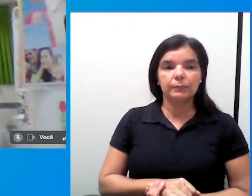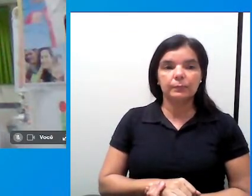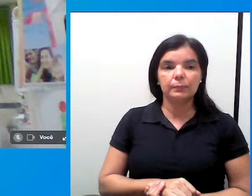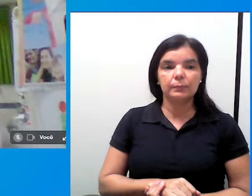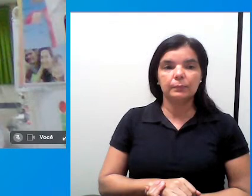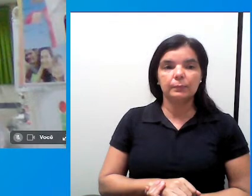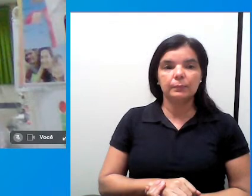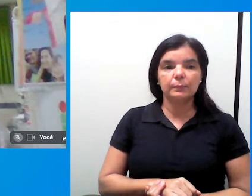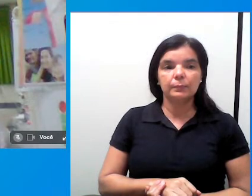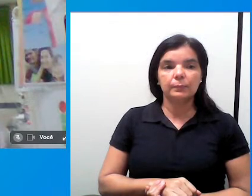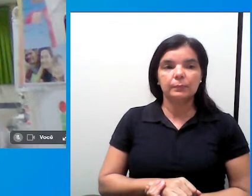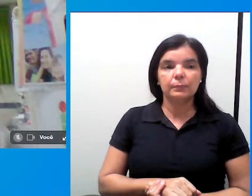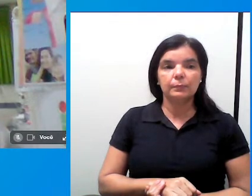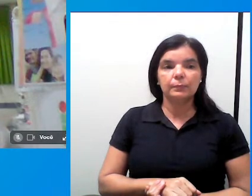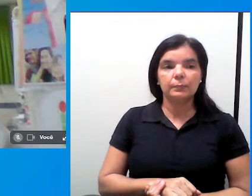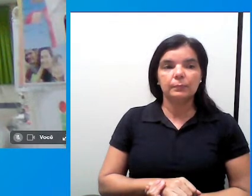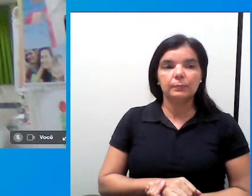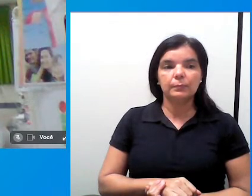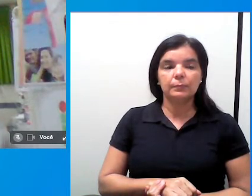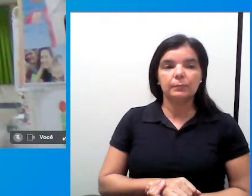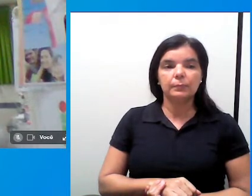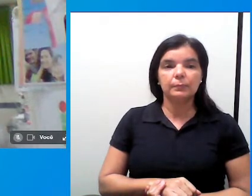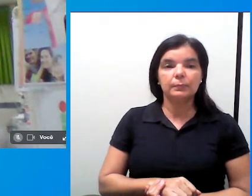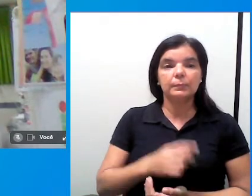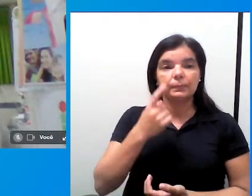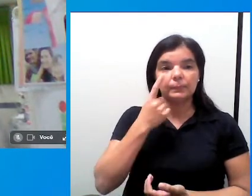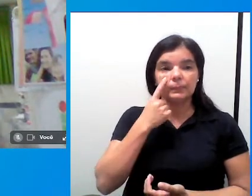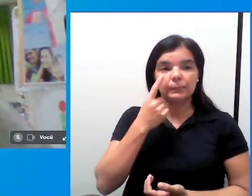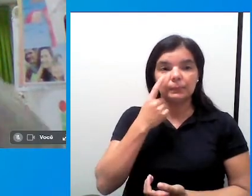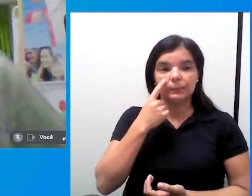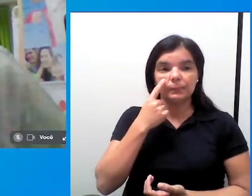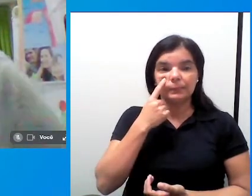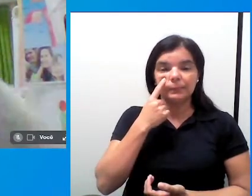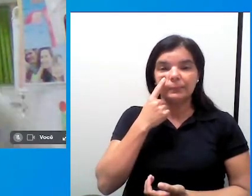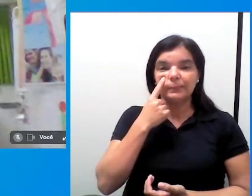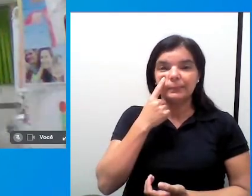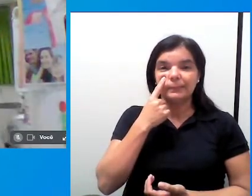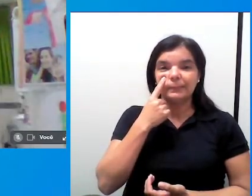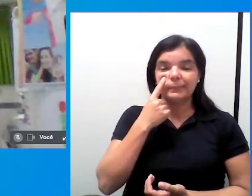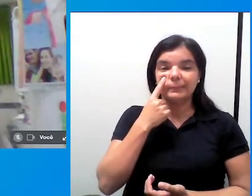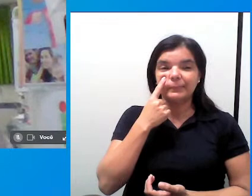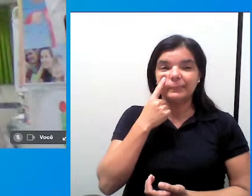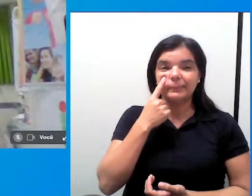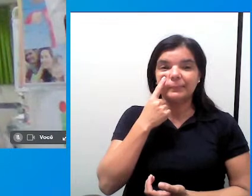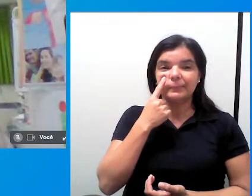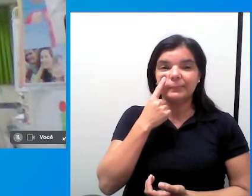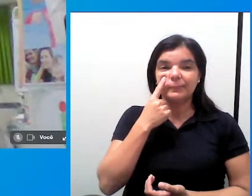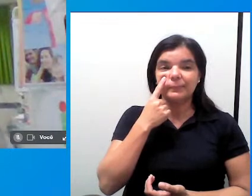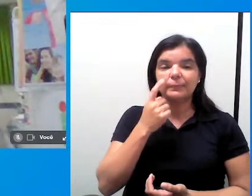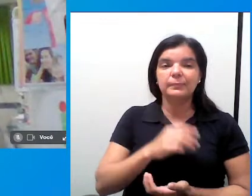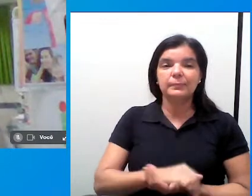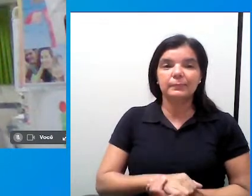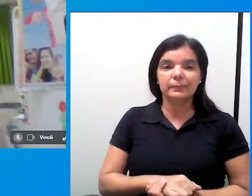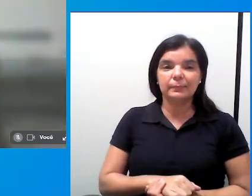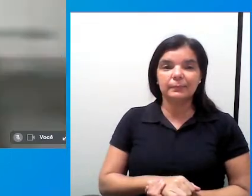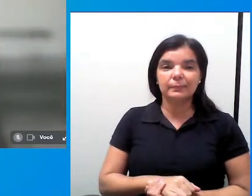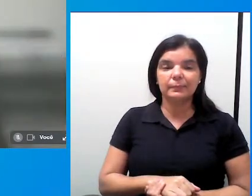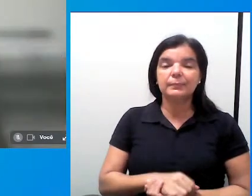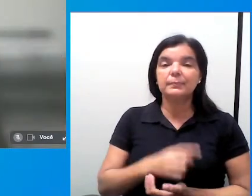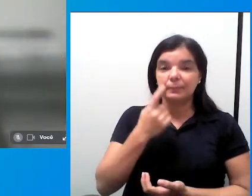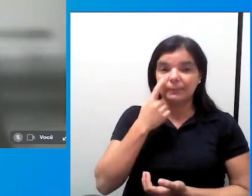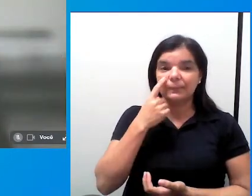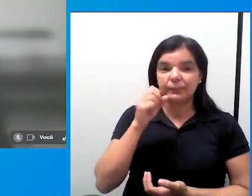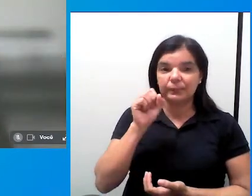não sei se foi interrompido. Consegue me ver novamente, pessoal? Pode me informar aí, por favor? Estamos vendo, mas